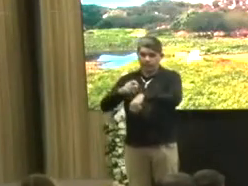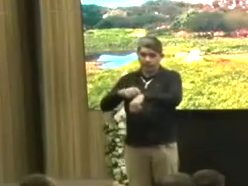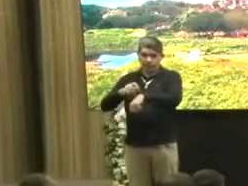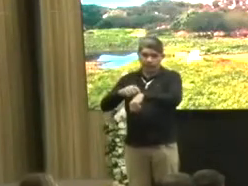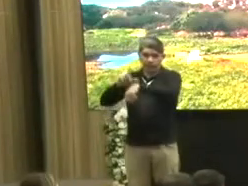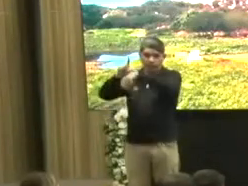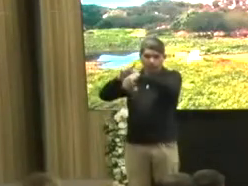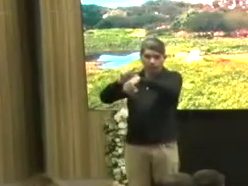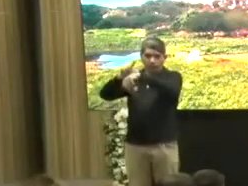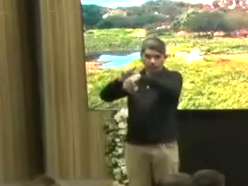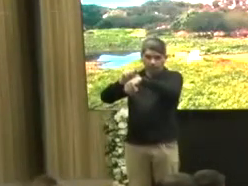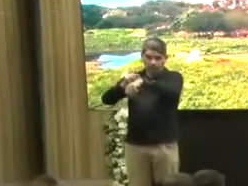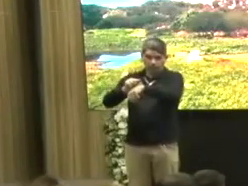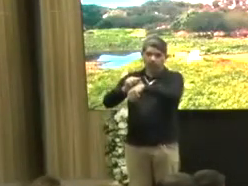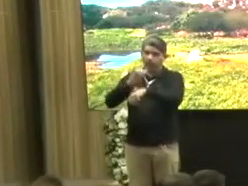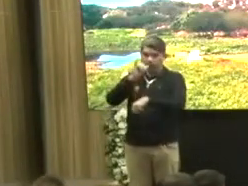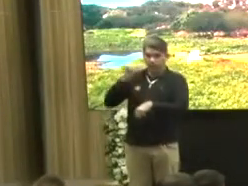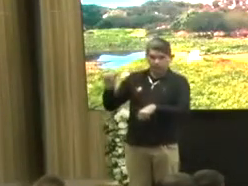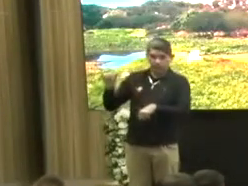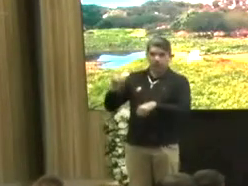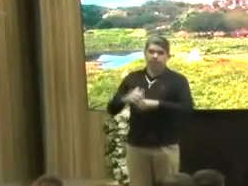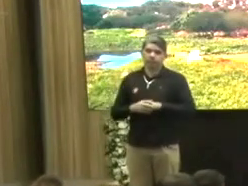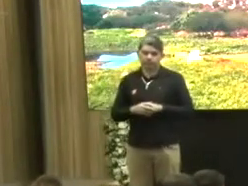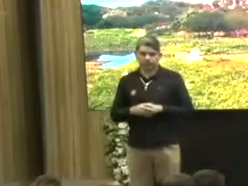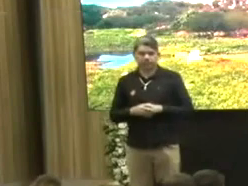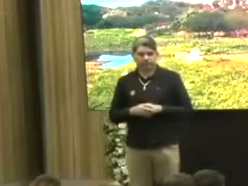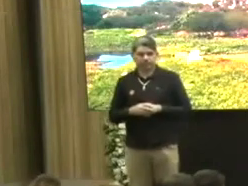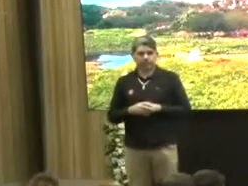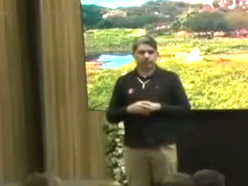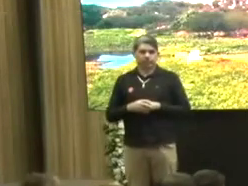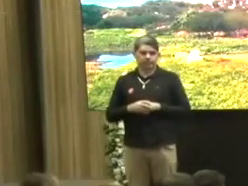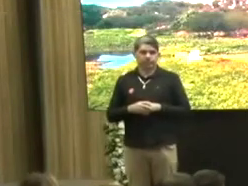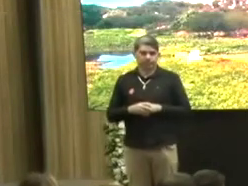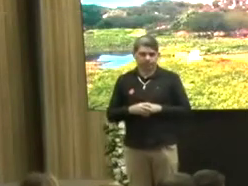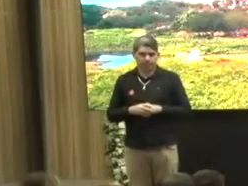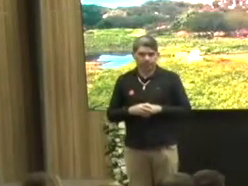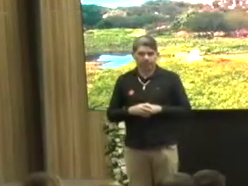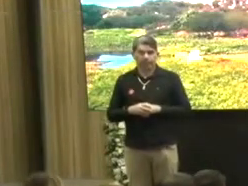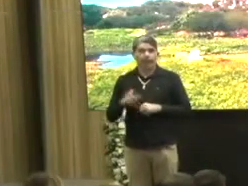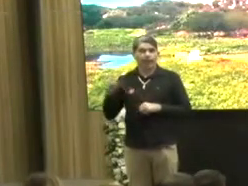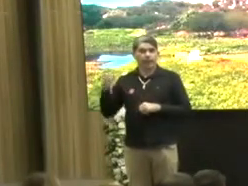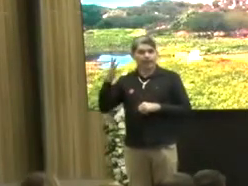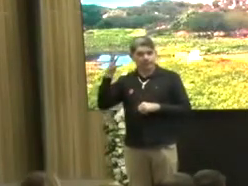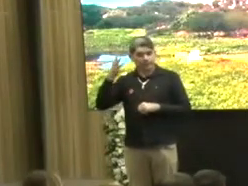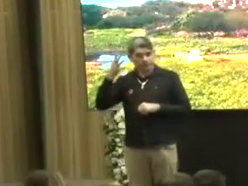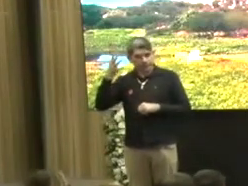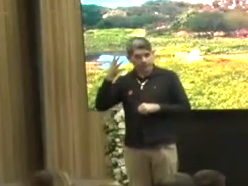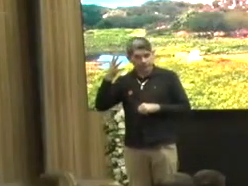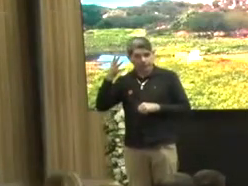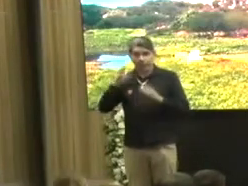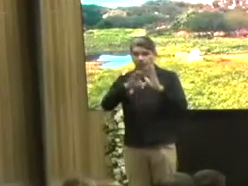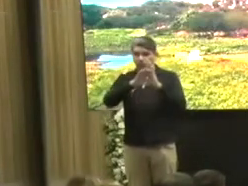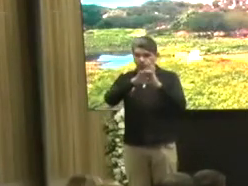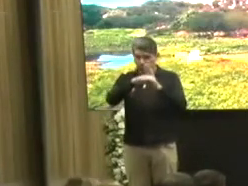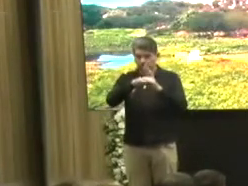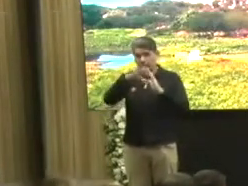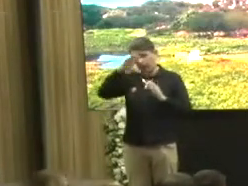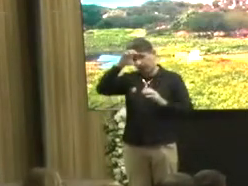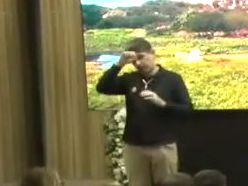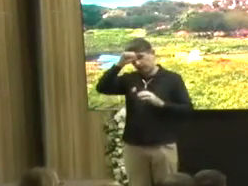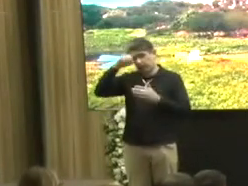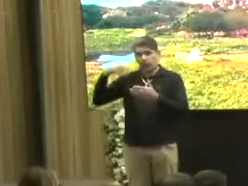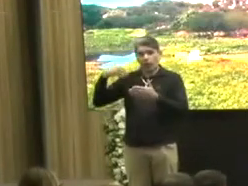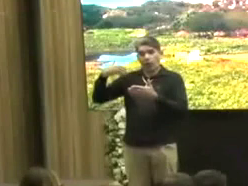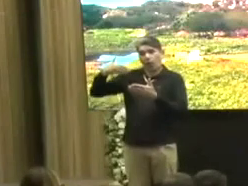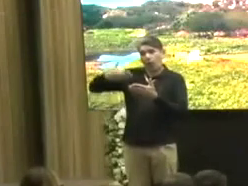eu, pelo menos, acho, né? Então, eu acho que depois dessa explanação sobre o conceito de aprendizagem ao longo da